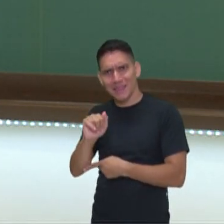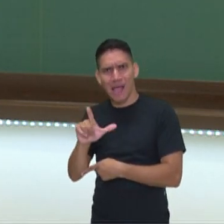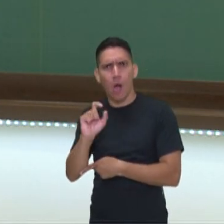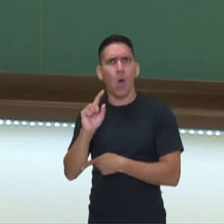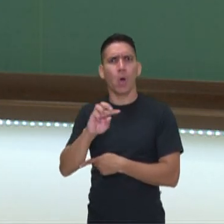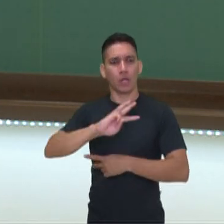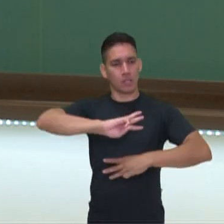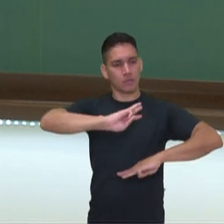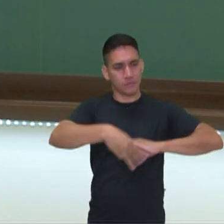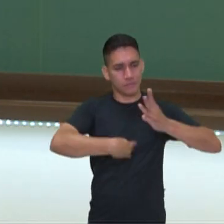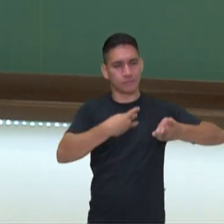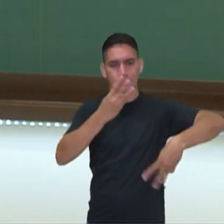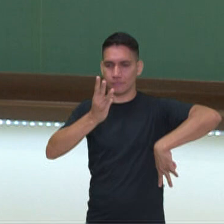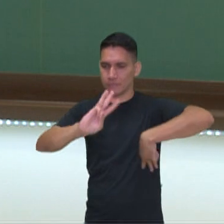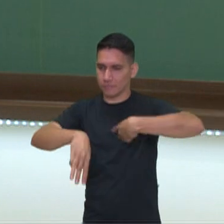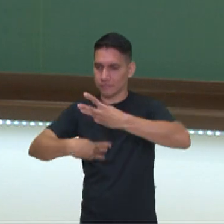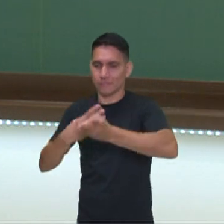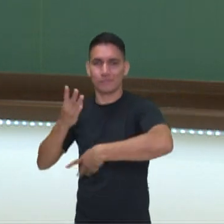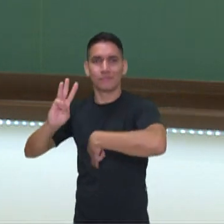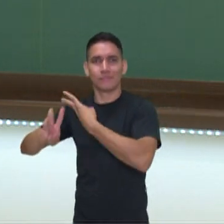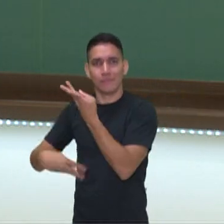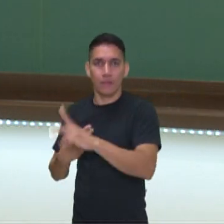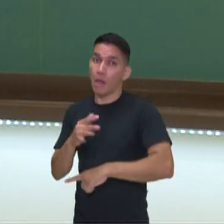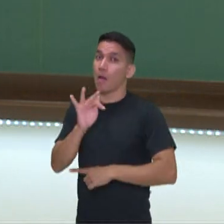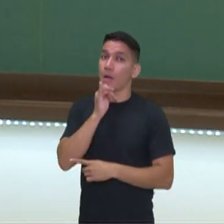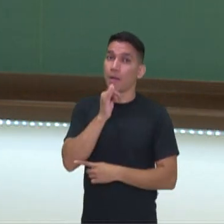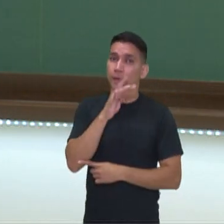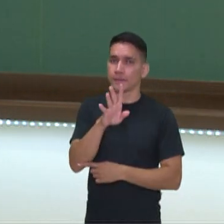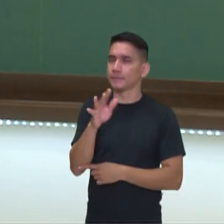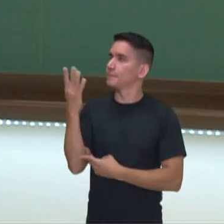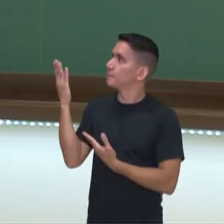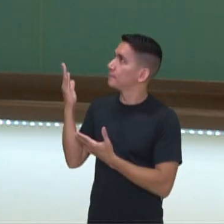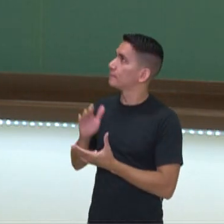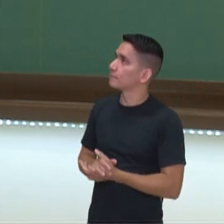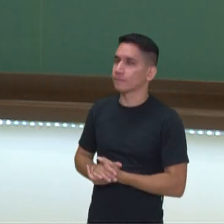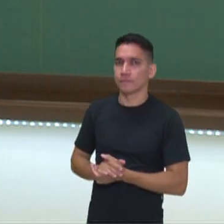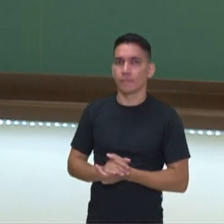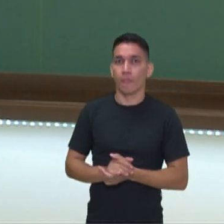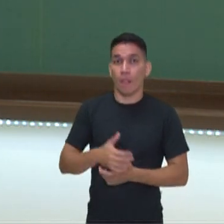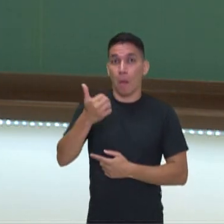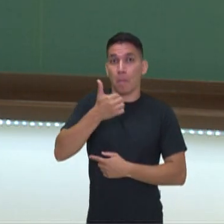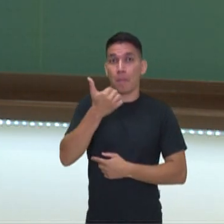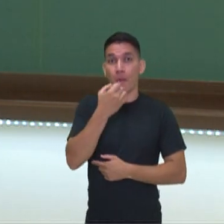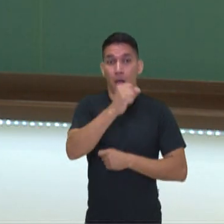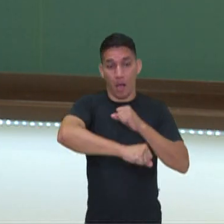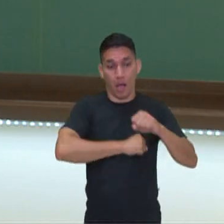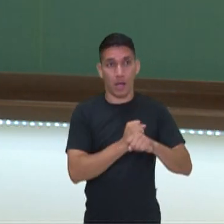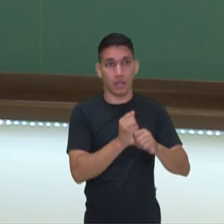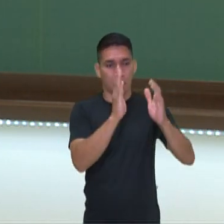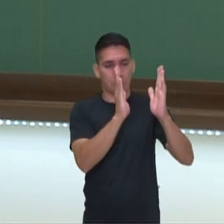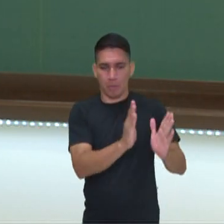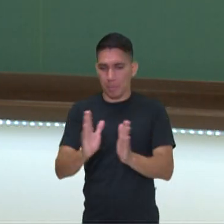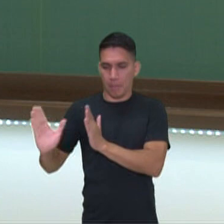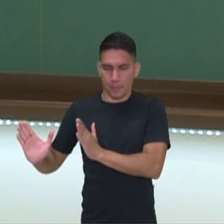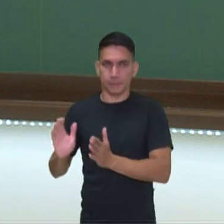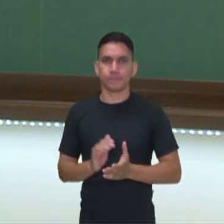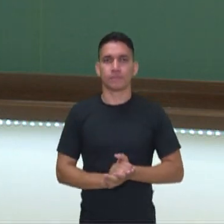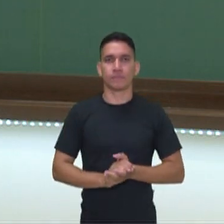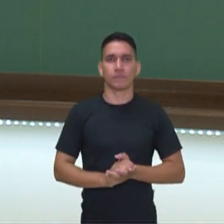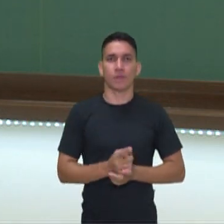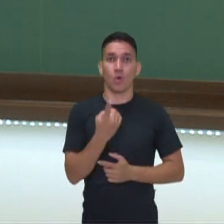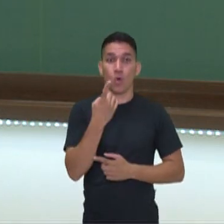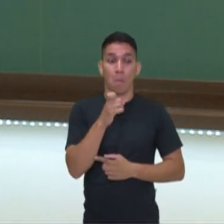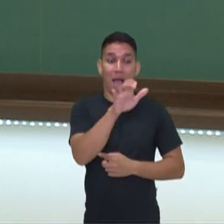Rotação, rodar a cada 3 anos. Um exemplo para você. Num primeiro ano, você divide esse campo em 3. Uma área